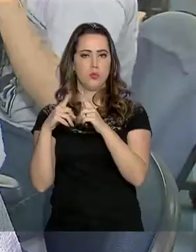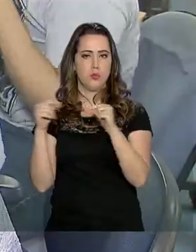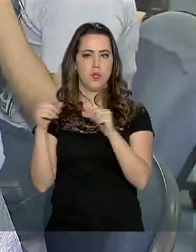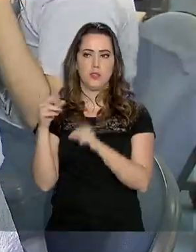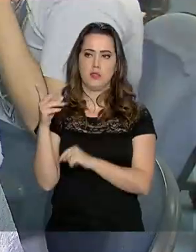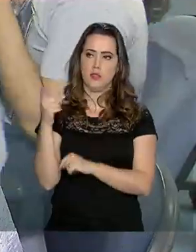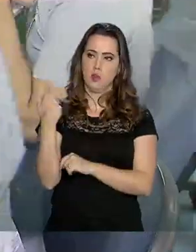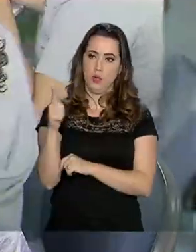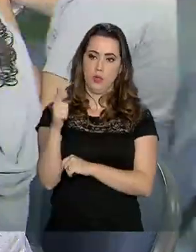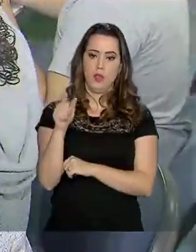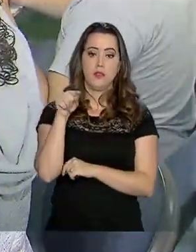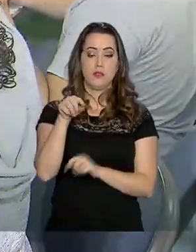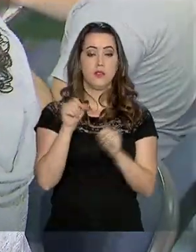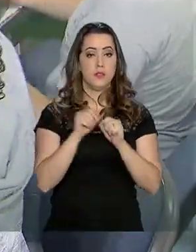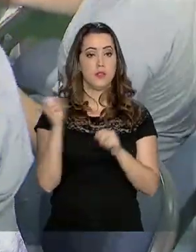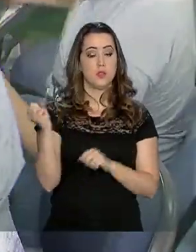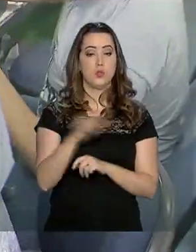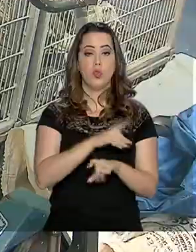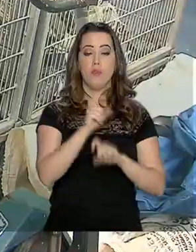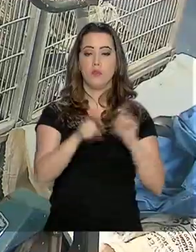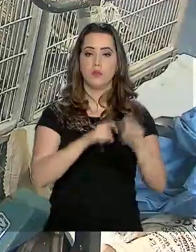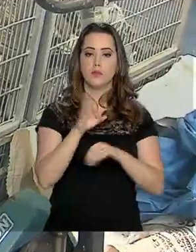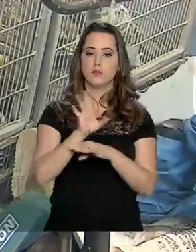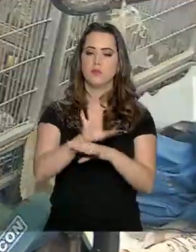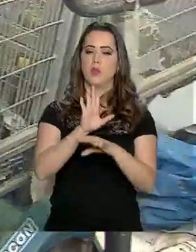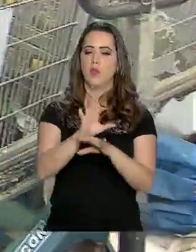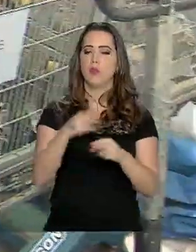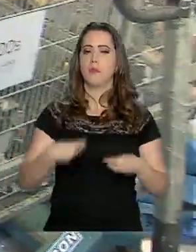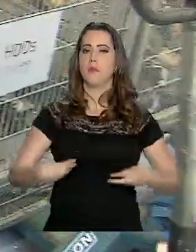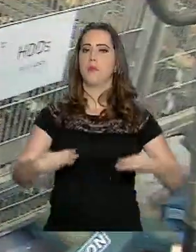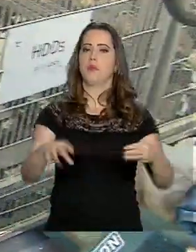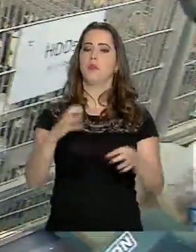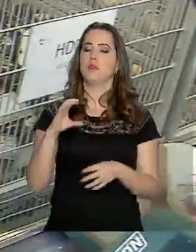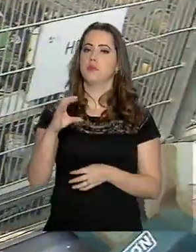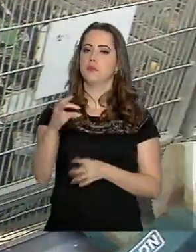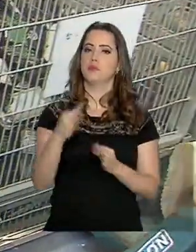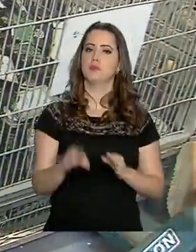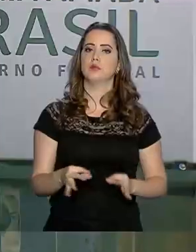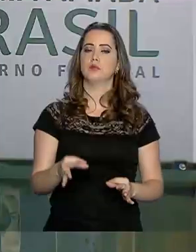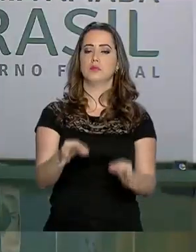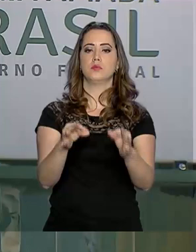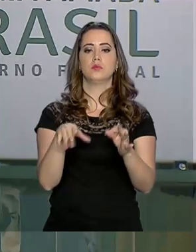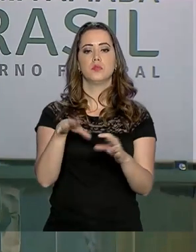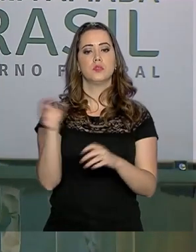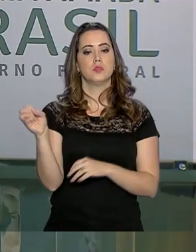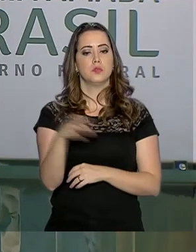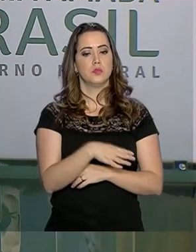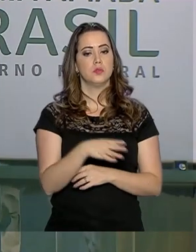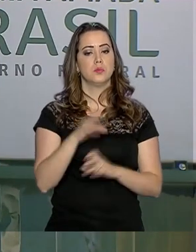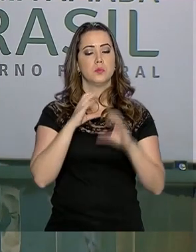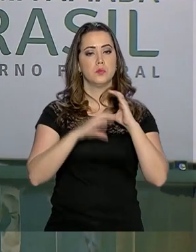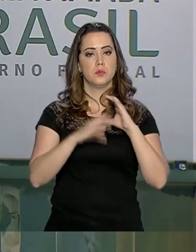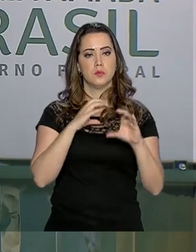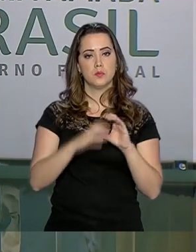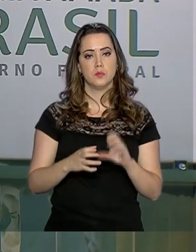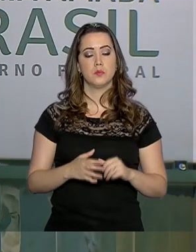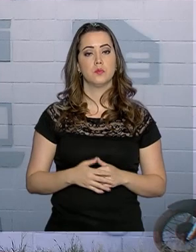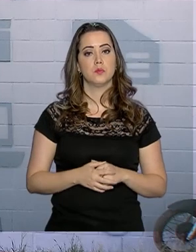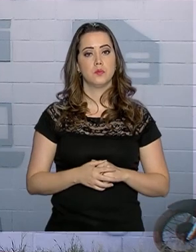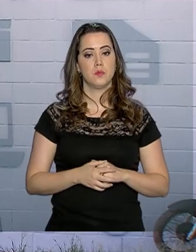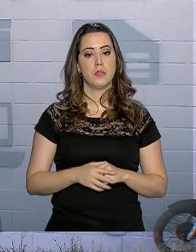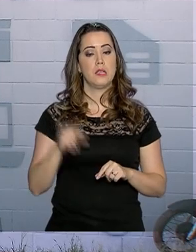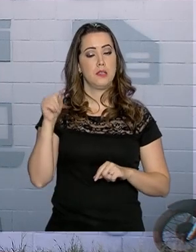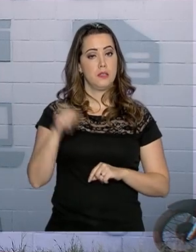novas máquinas o centro é apoiado pelo ministério da ciência tecnologia e inovações e comunicações